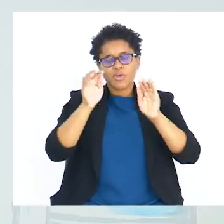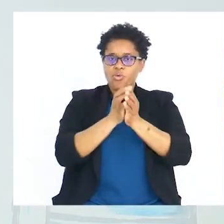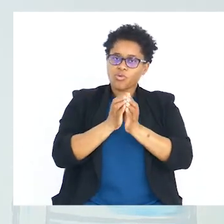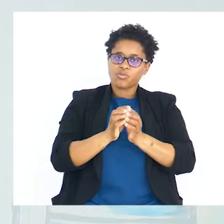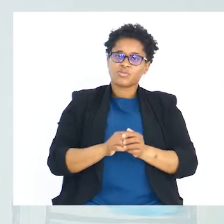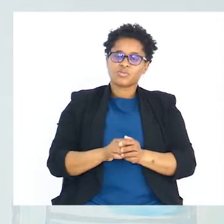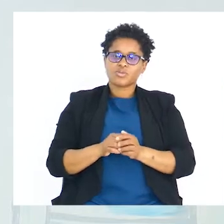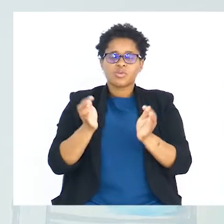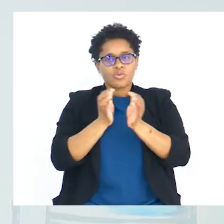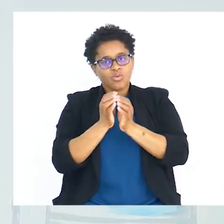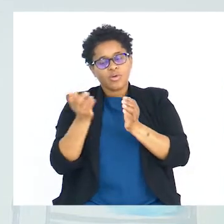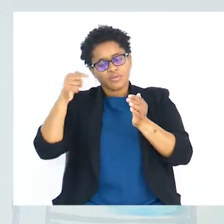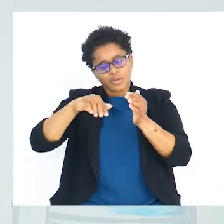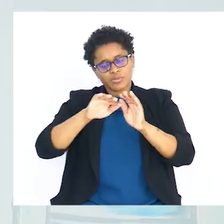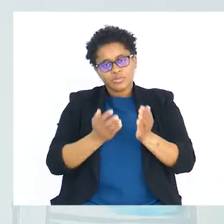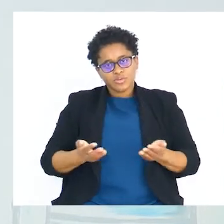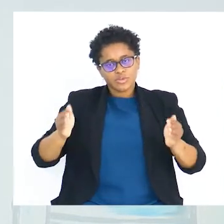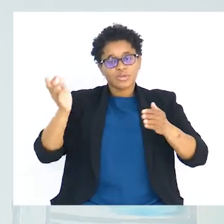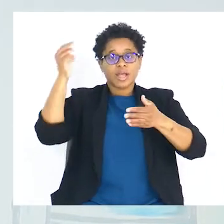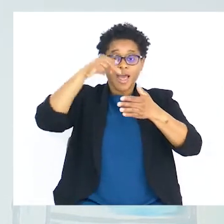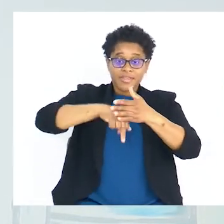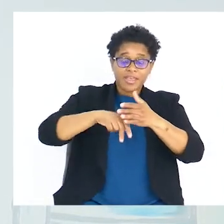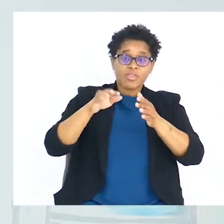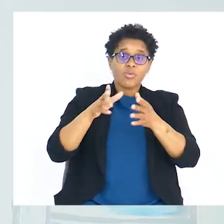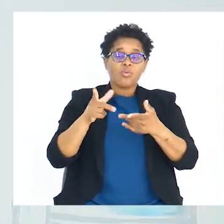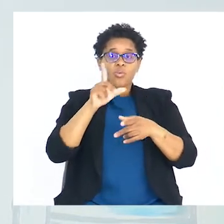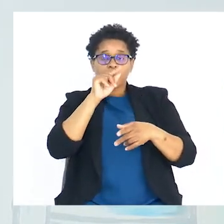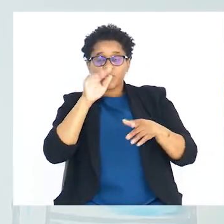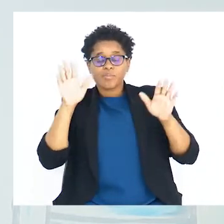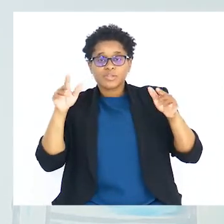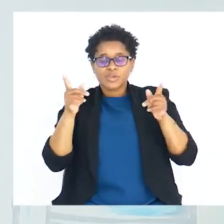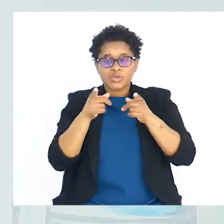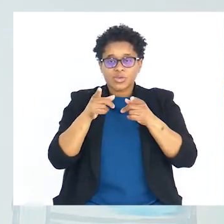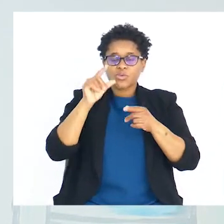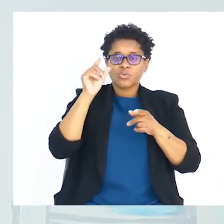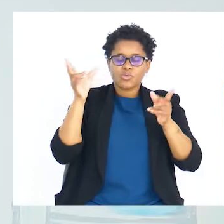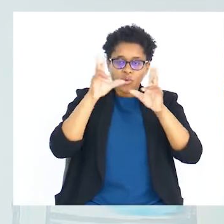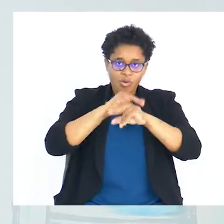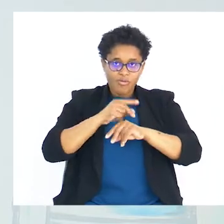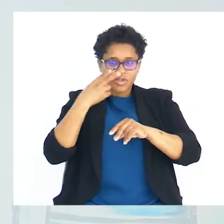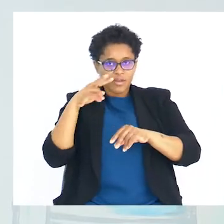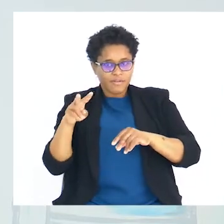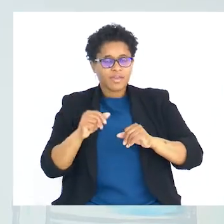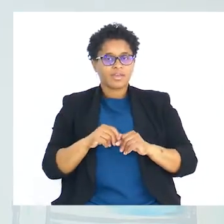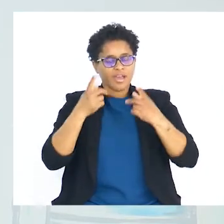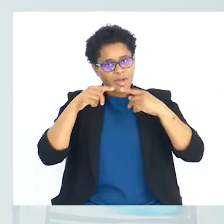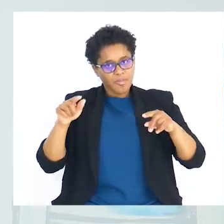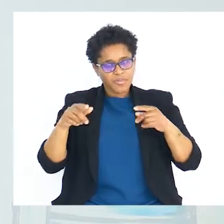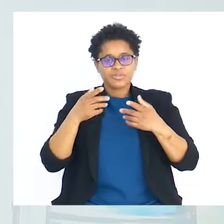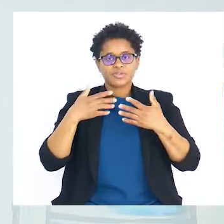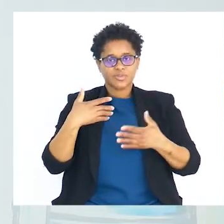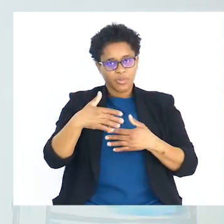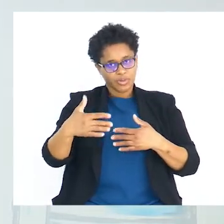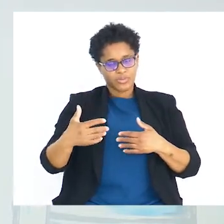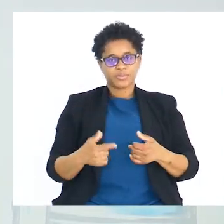ovo redondinho tem lá dentro um passarinho novo. Estão a ver? A musicalidade, o ritmo.